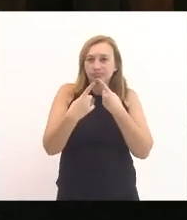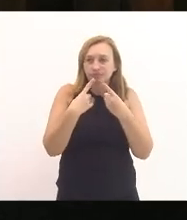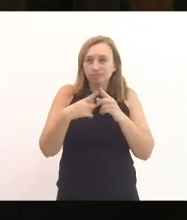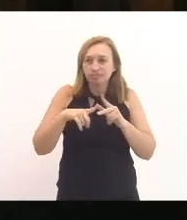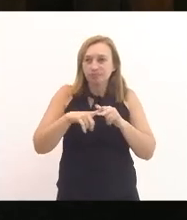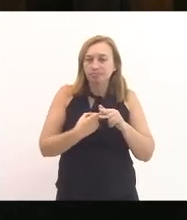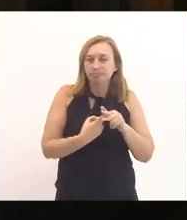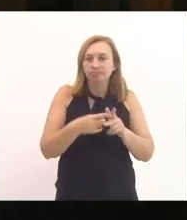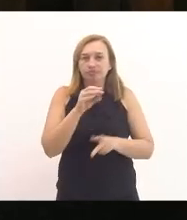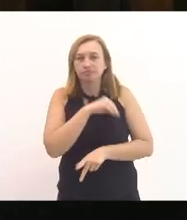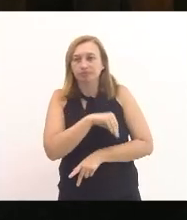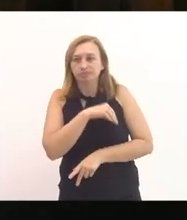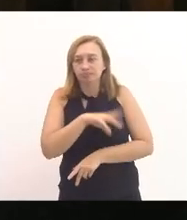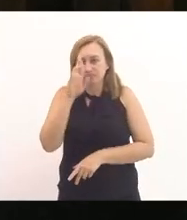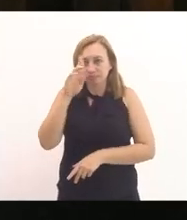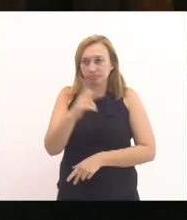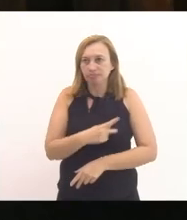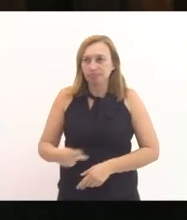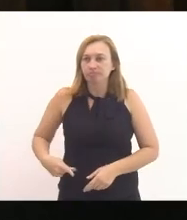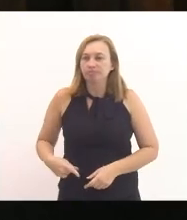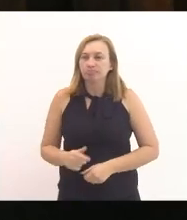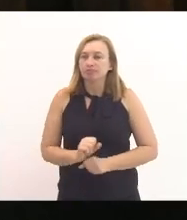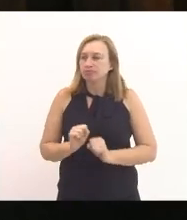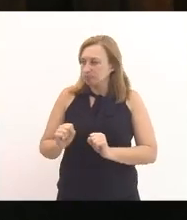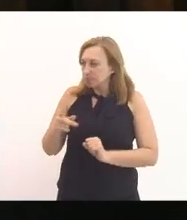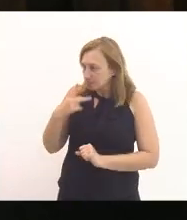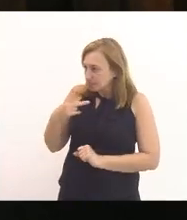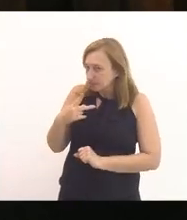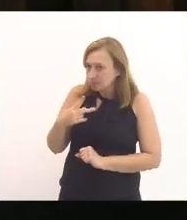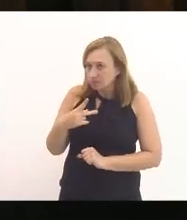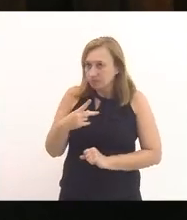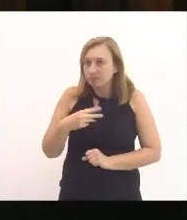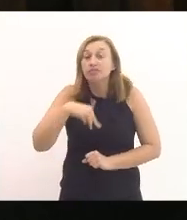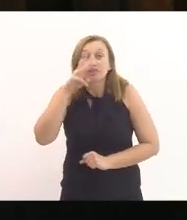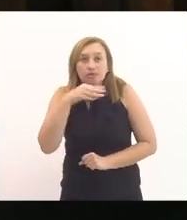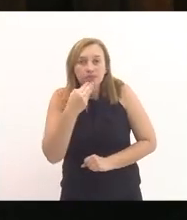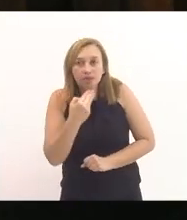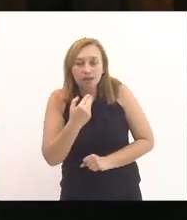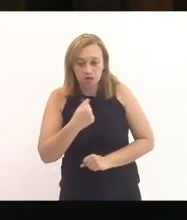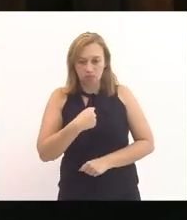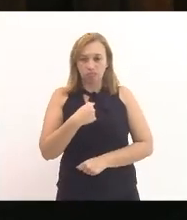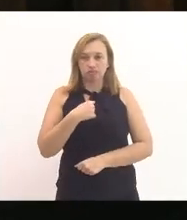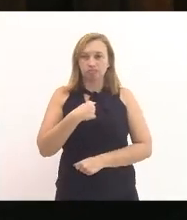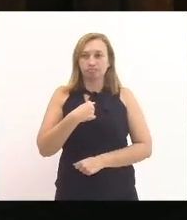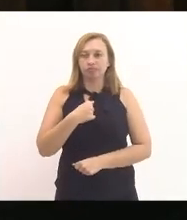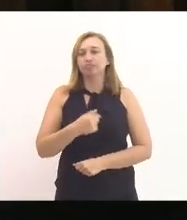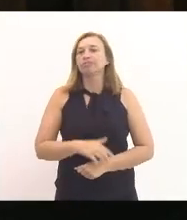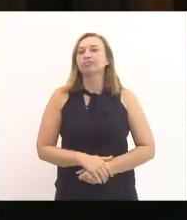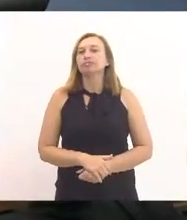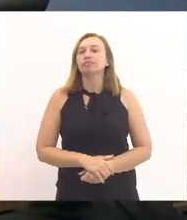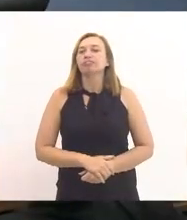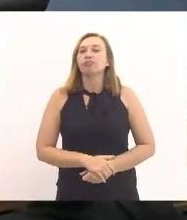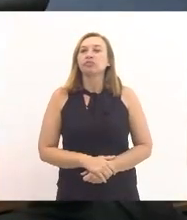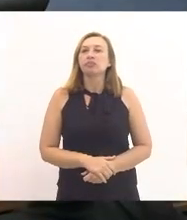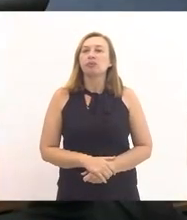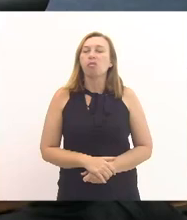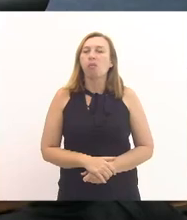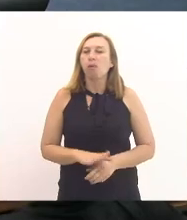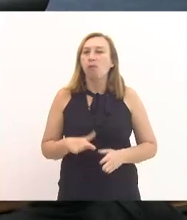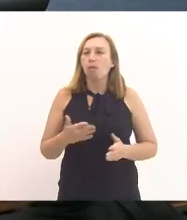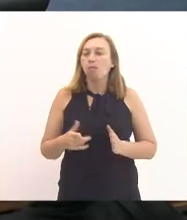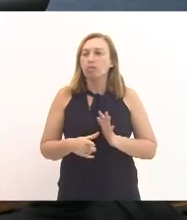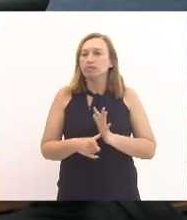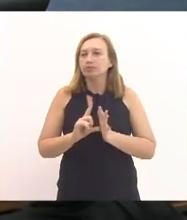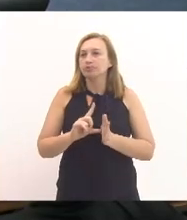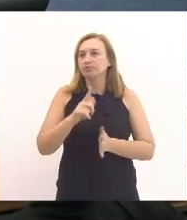recomposição salarial senhor presidente da uma partezinha por favor que é crédito Então sou eu sou eu então antes